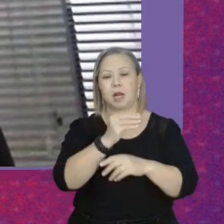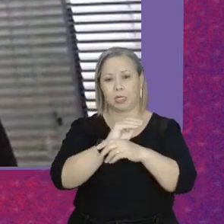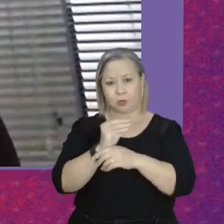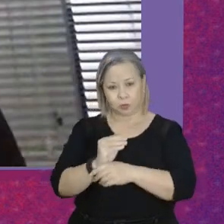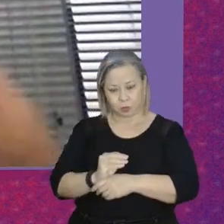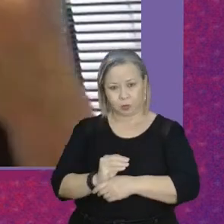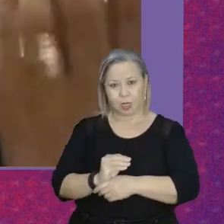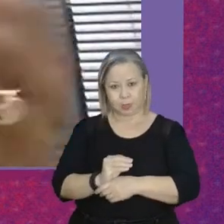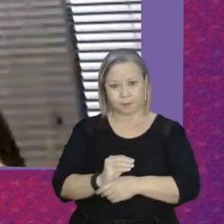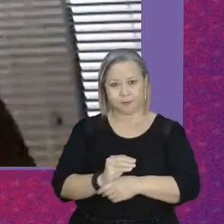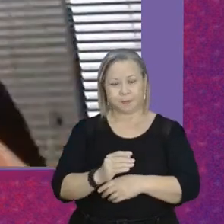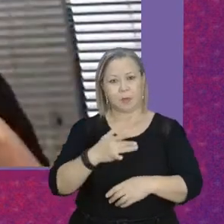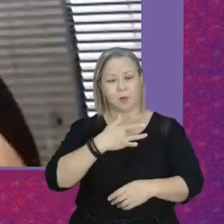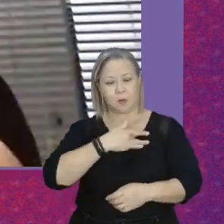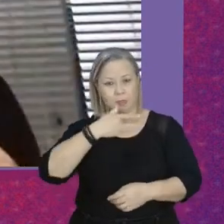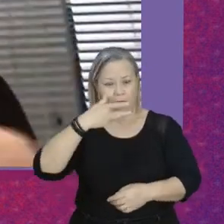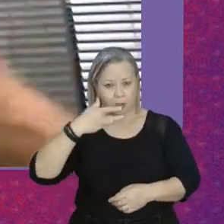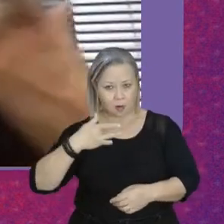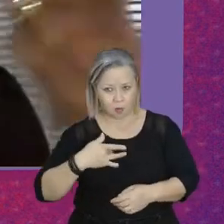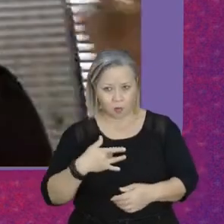cuidados, né, com a saúde,